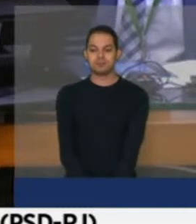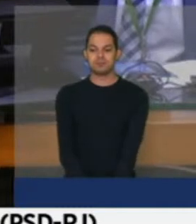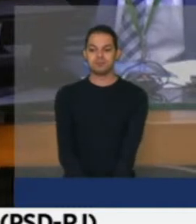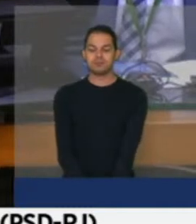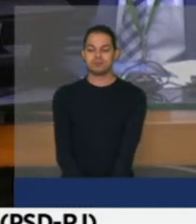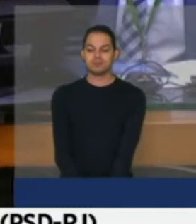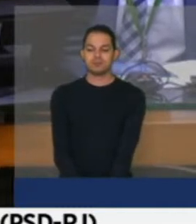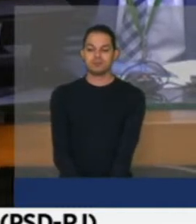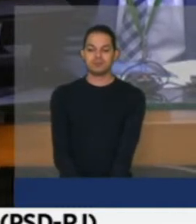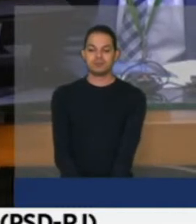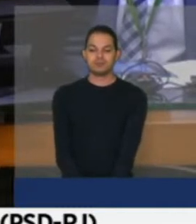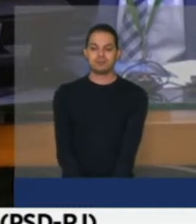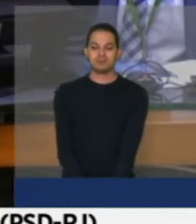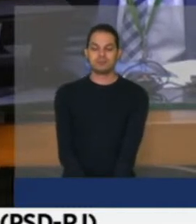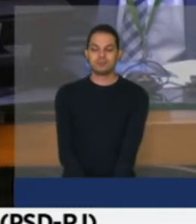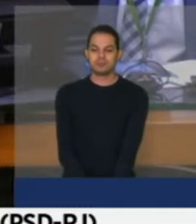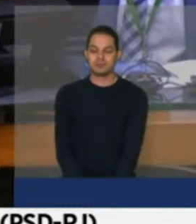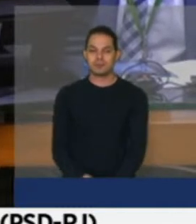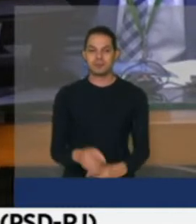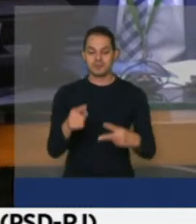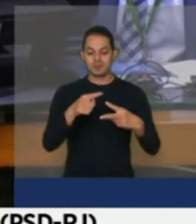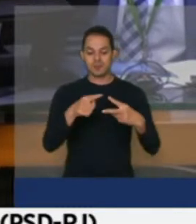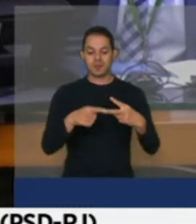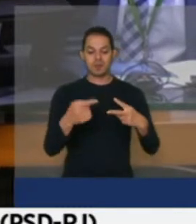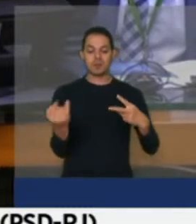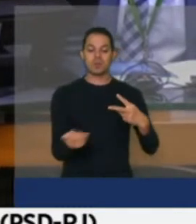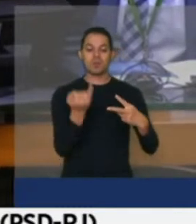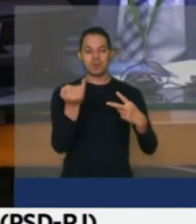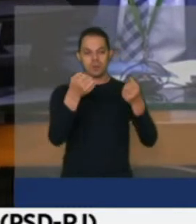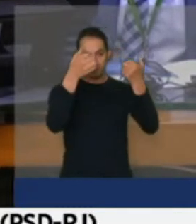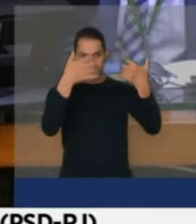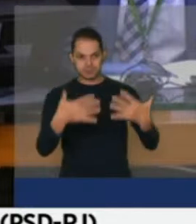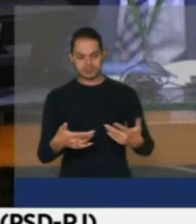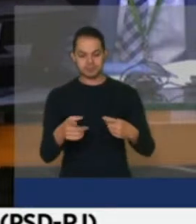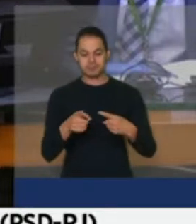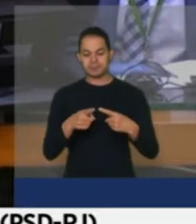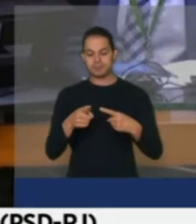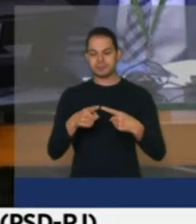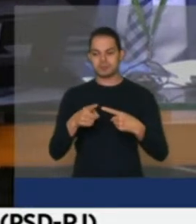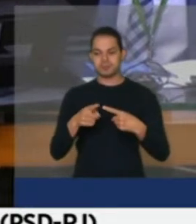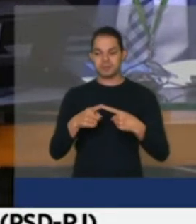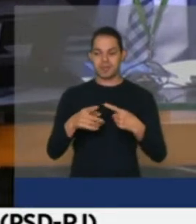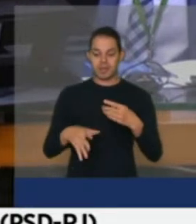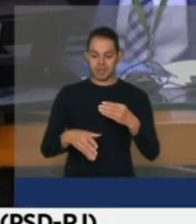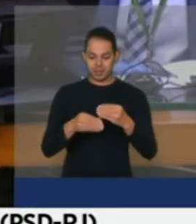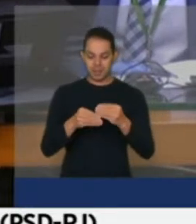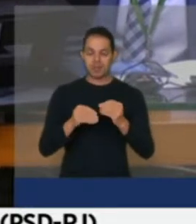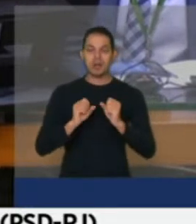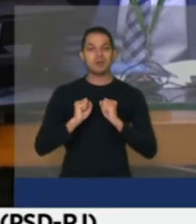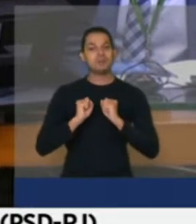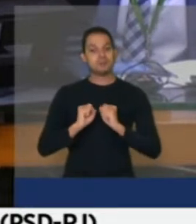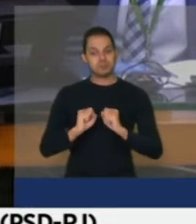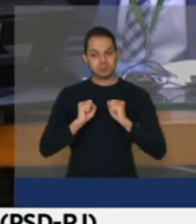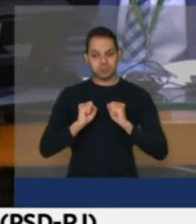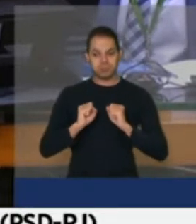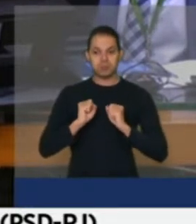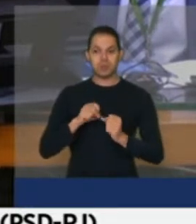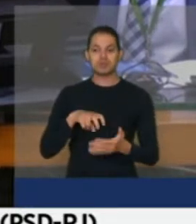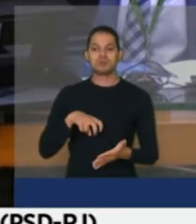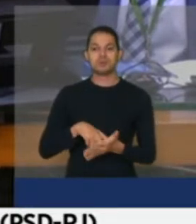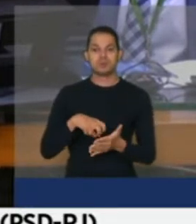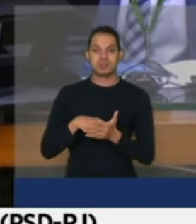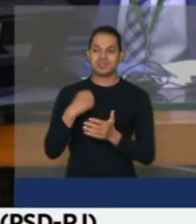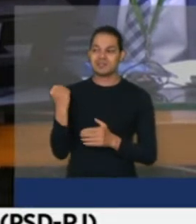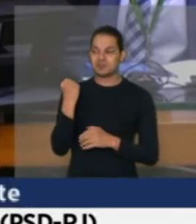Deputado, duas questões importantes para esclarecer, Vossa Excelência. Primeiro, a emenda pode até ser para punição mais